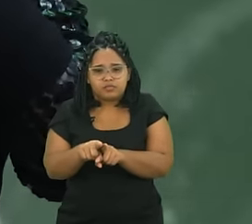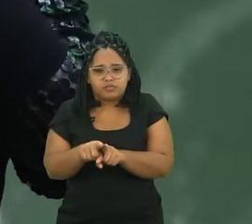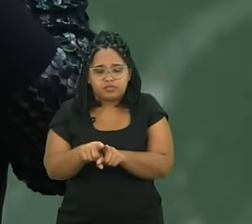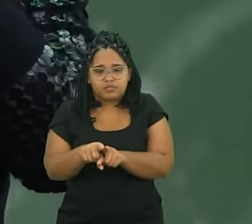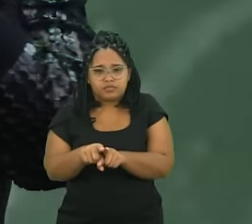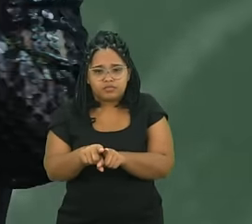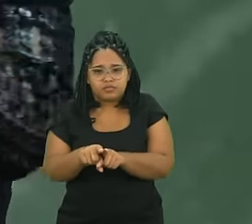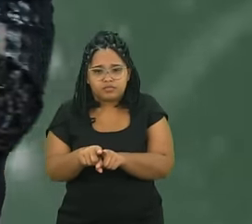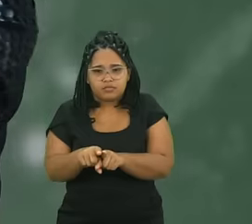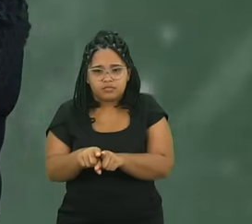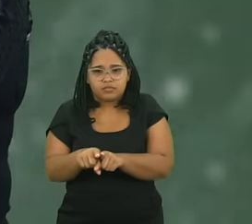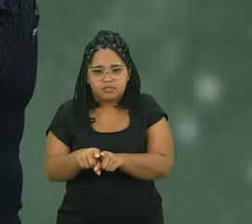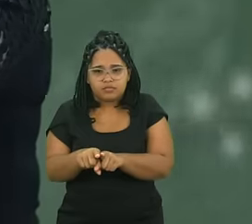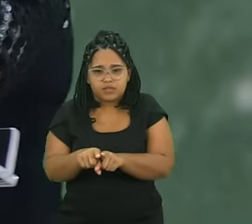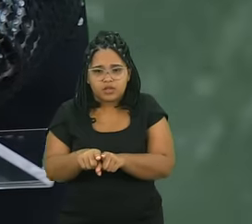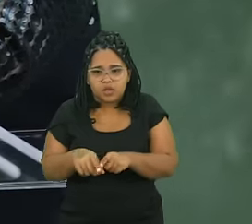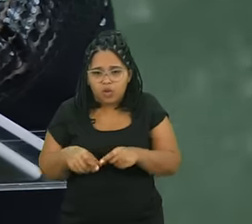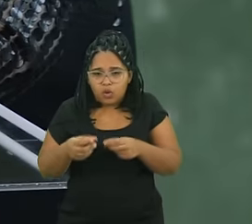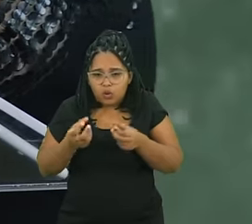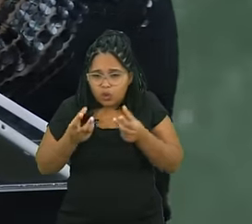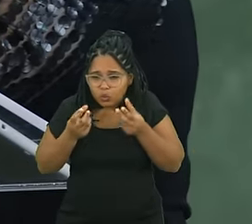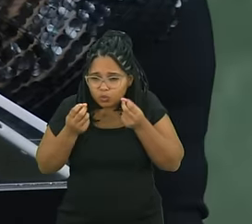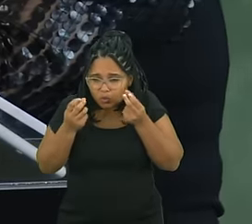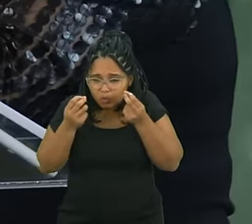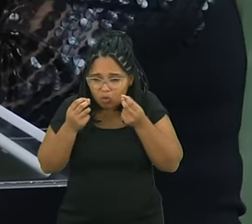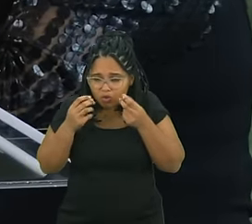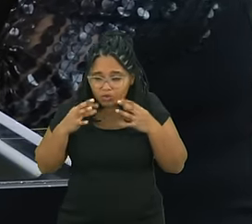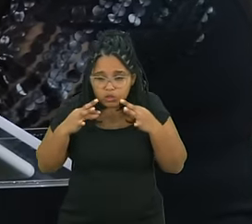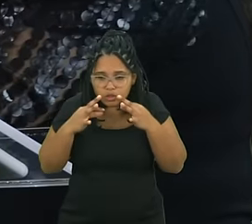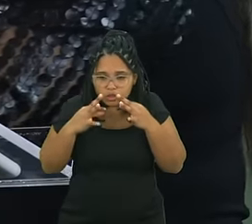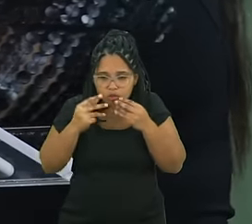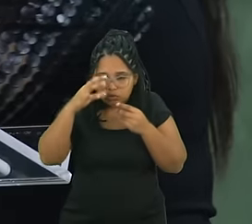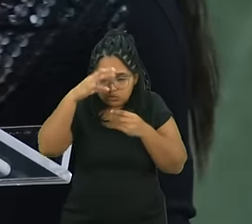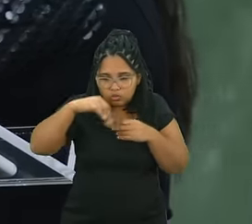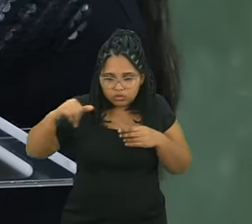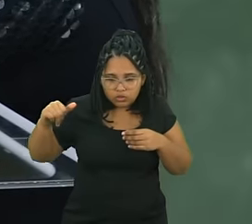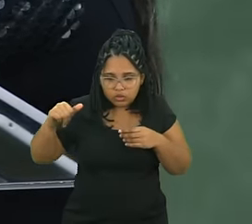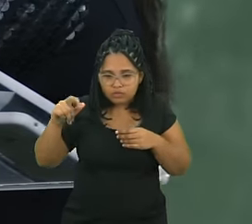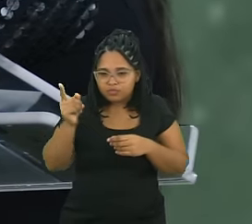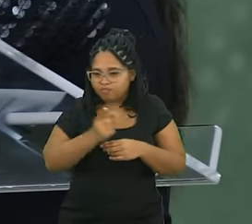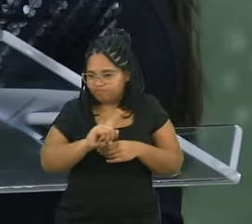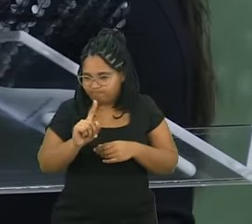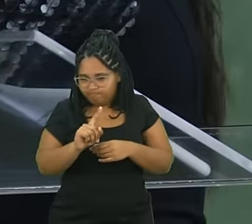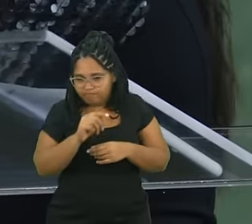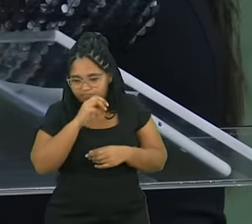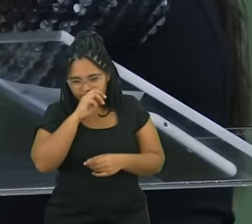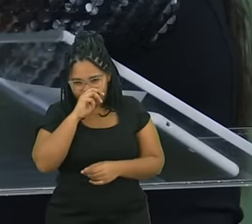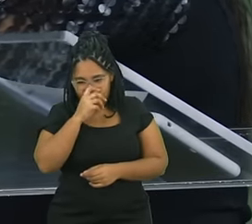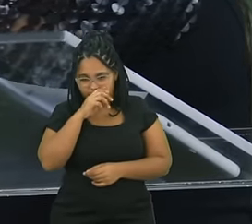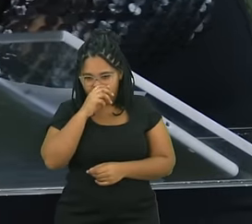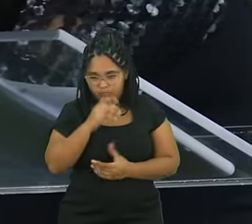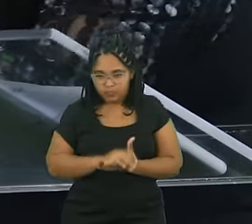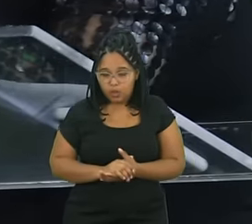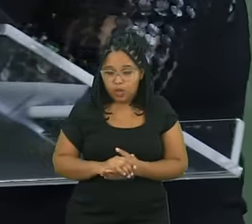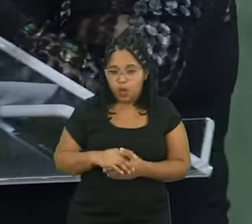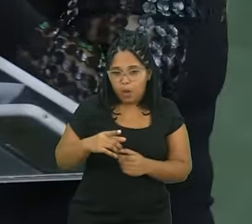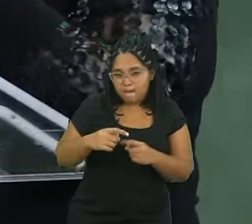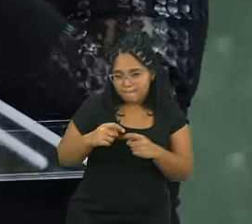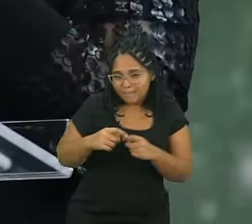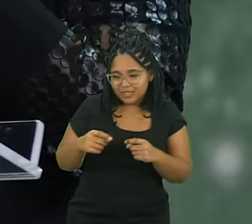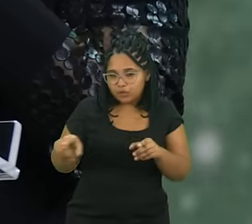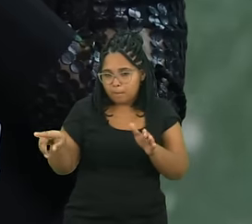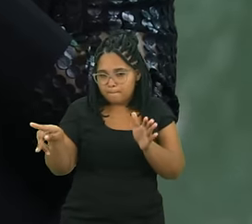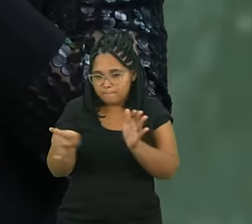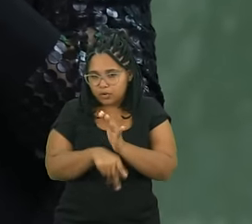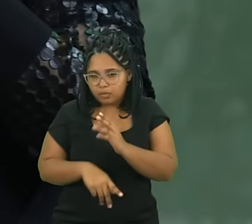Ainda, o tumor não foi totalmente removido. E o doutor oncologista disse: vamos ter que fazer